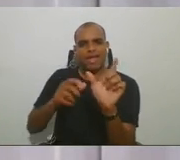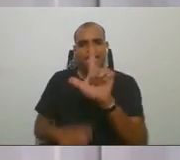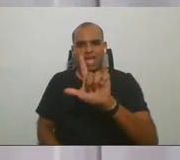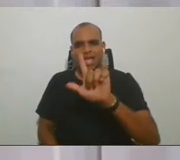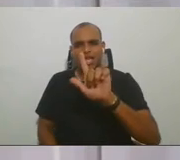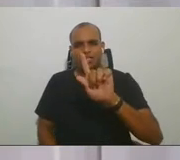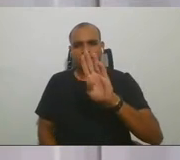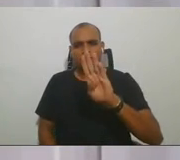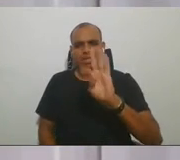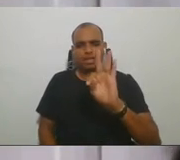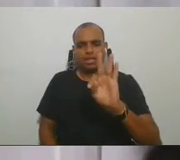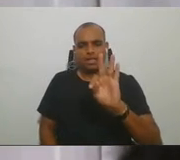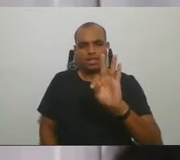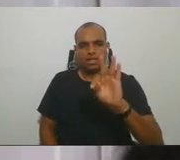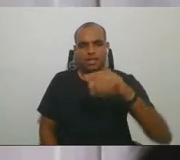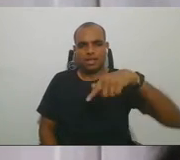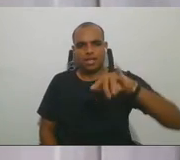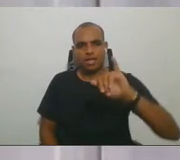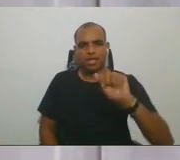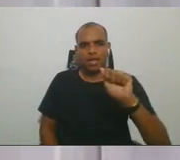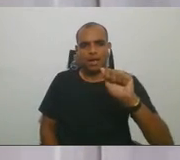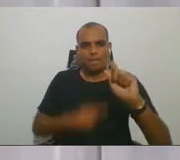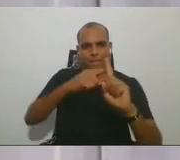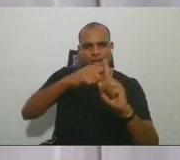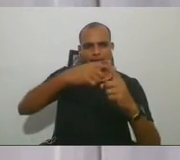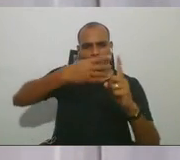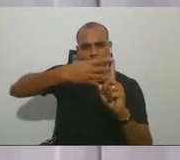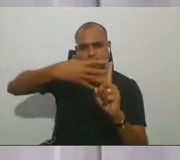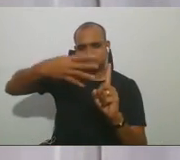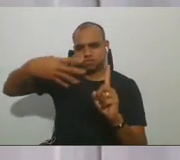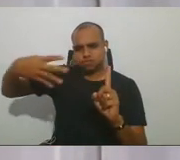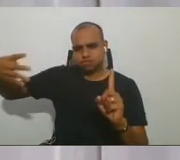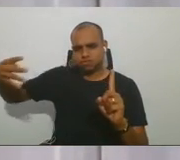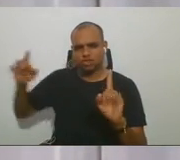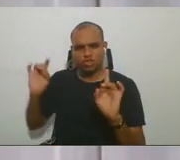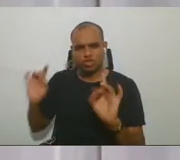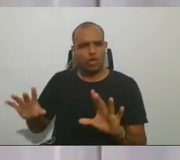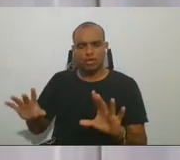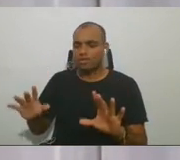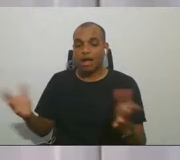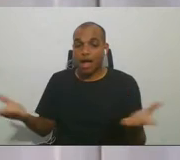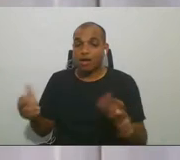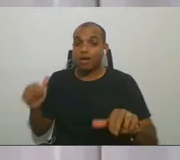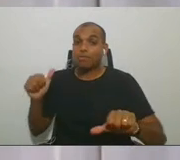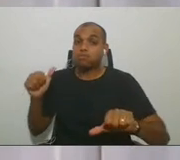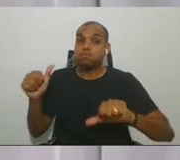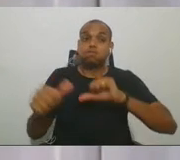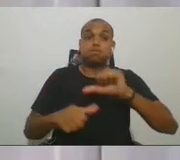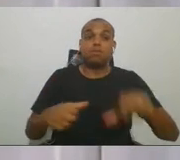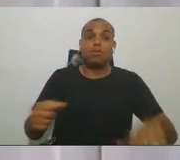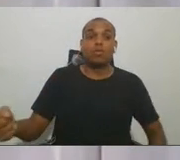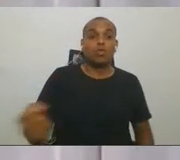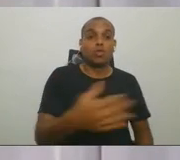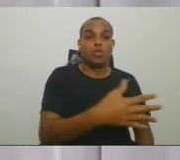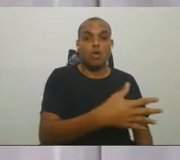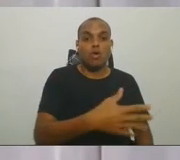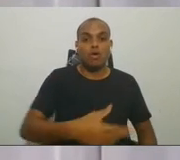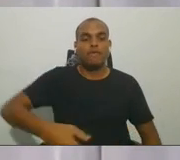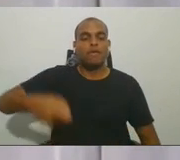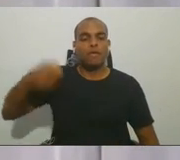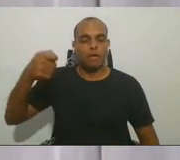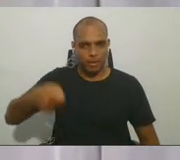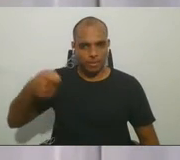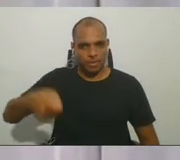LGBTQIA+, e estamos assistindo a uma mudança de época em que põe em vilo